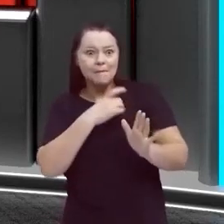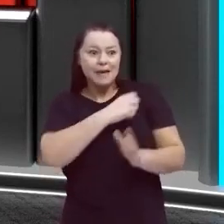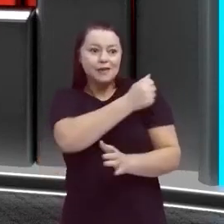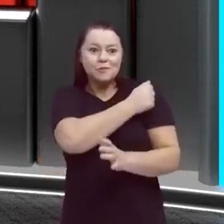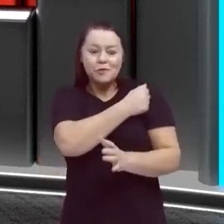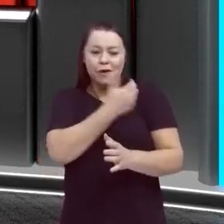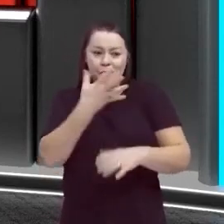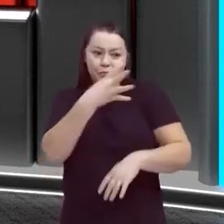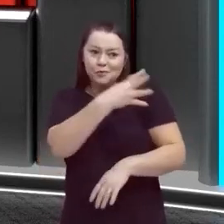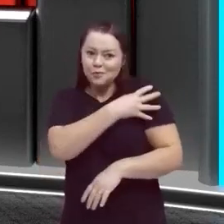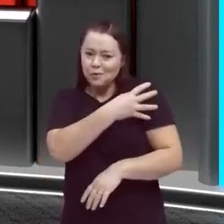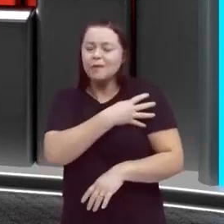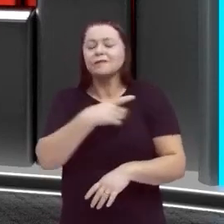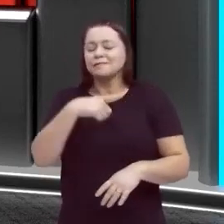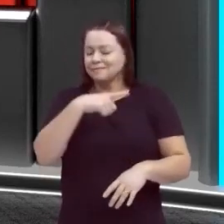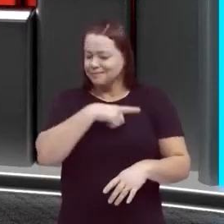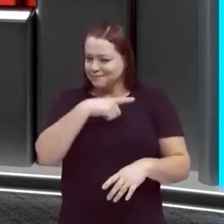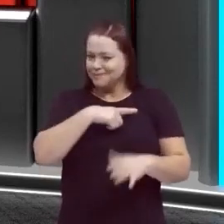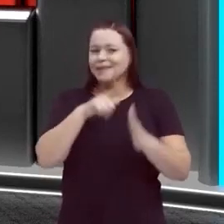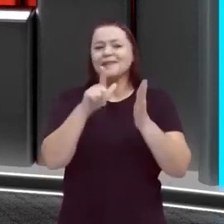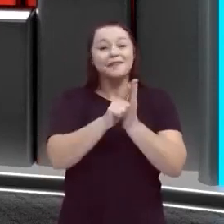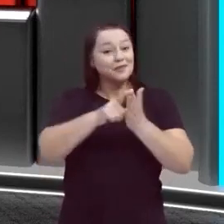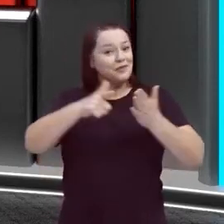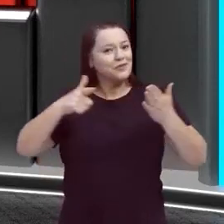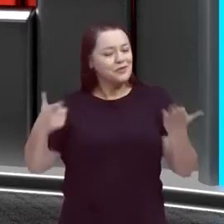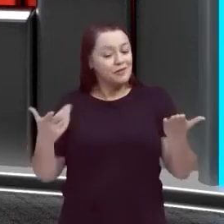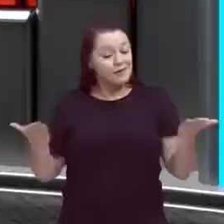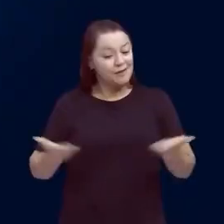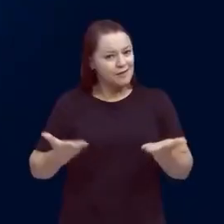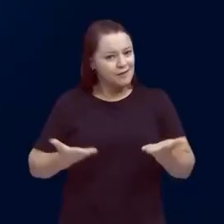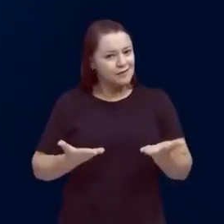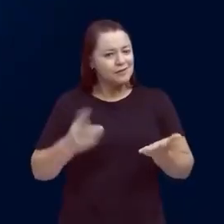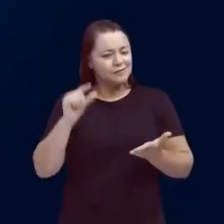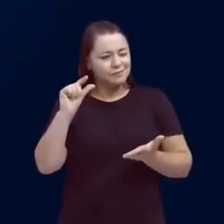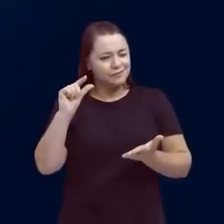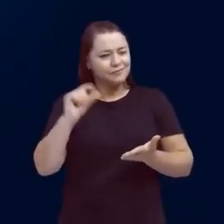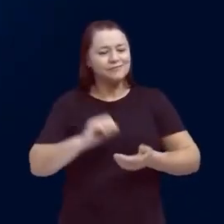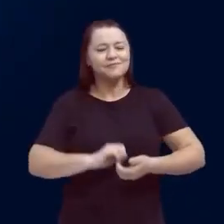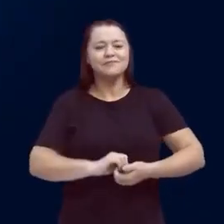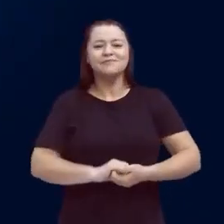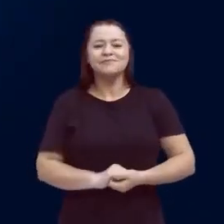hoje, no nosso jornal, em instantes.